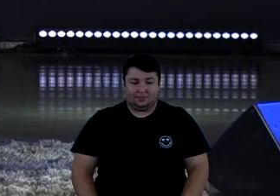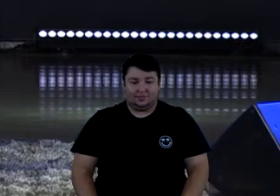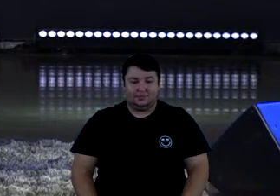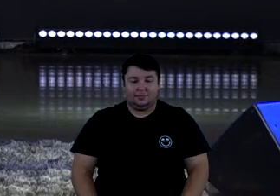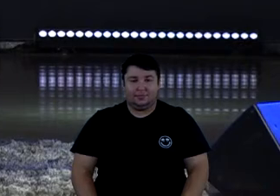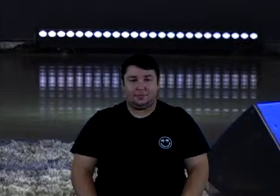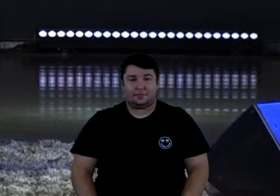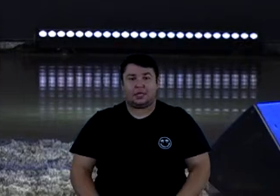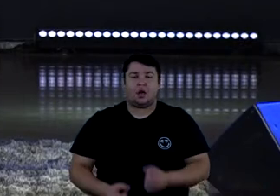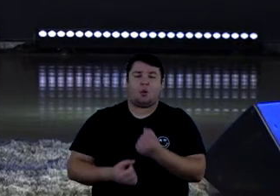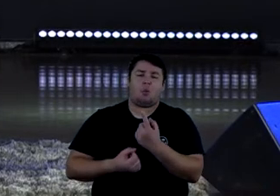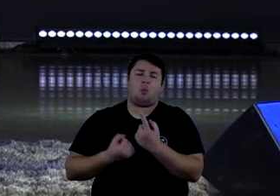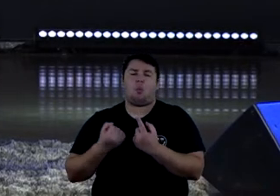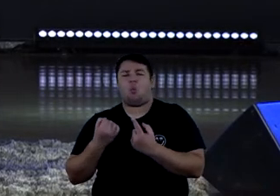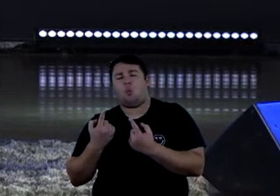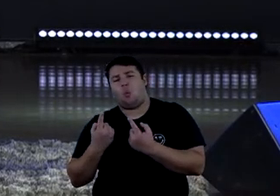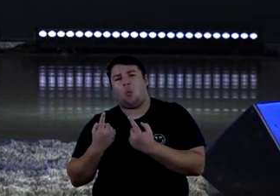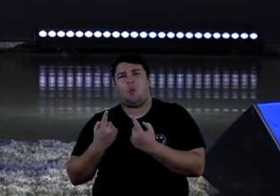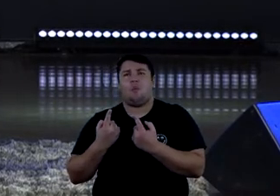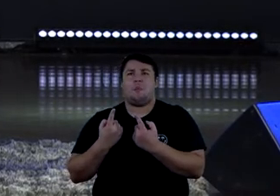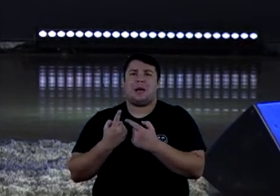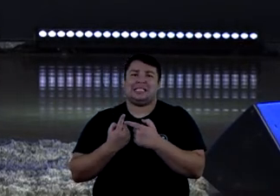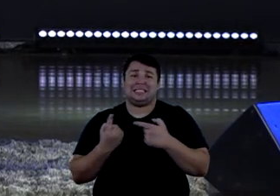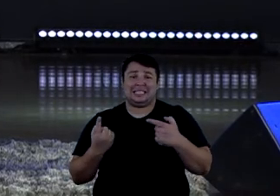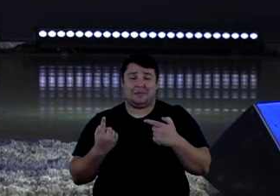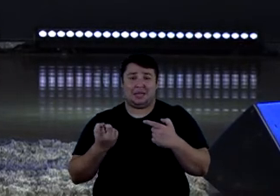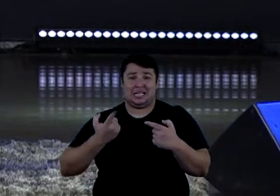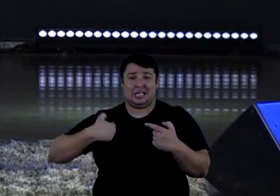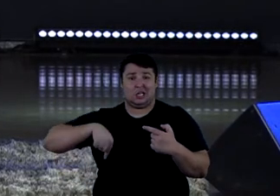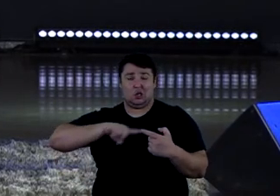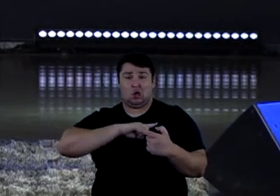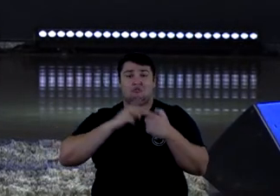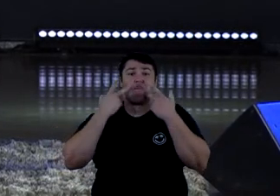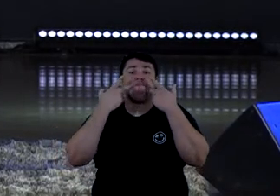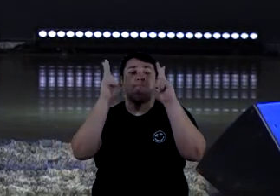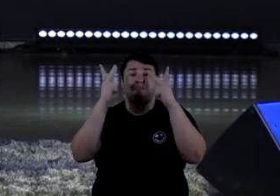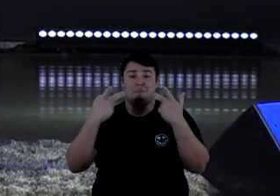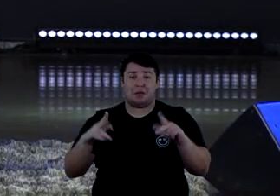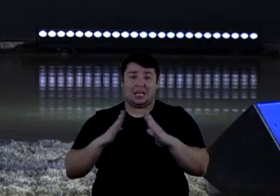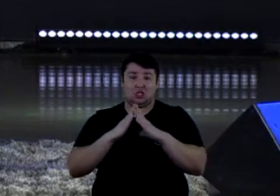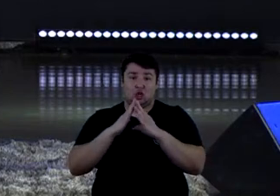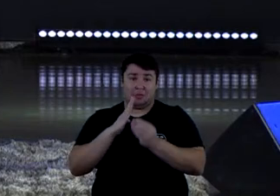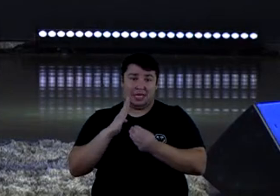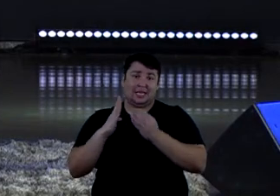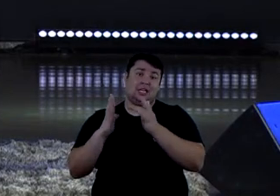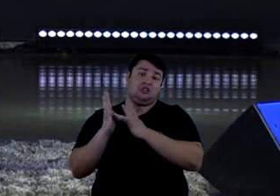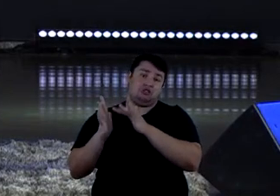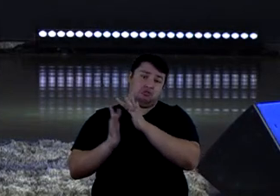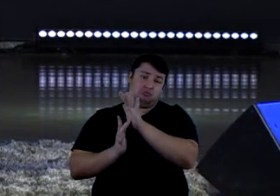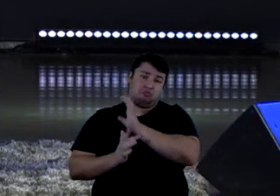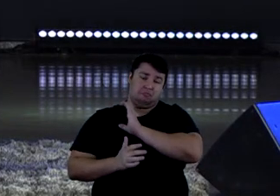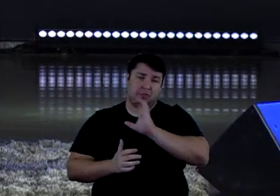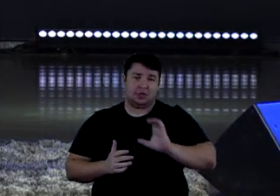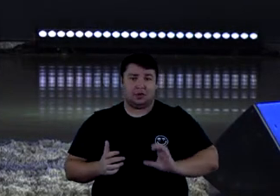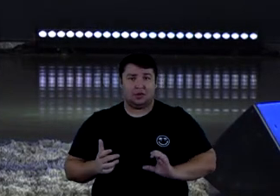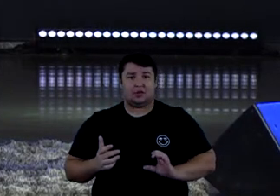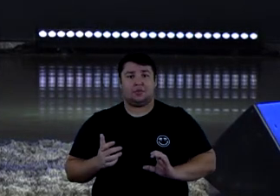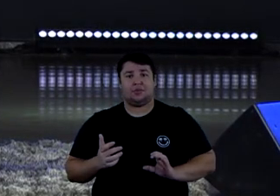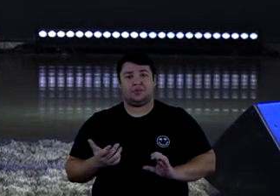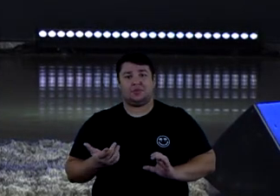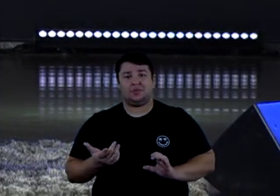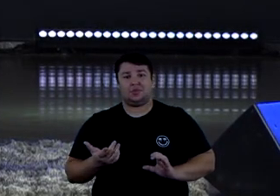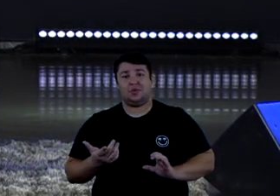Queridos, algumas semanas nós temos pregado sobre a igreja de Cristo, sobre a noiva